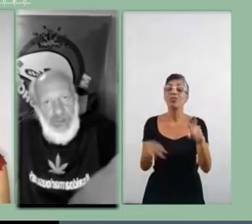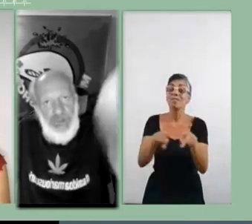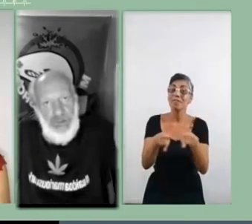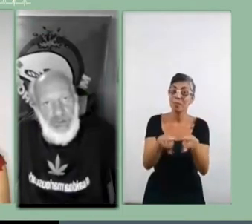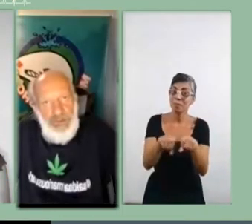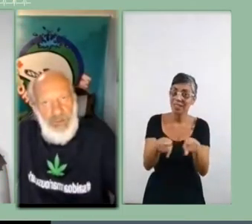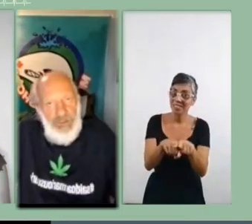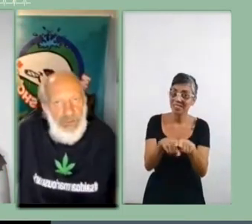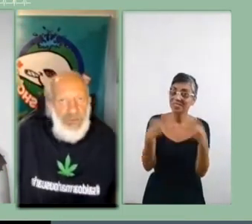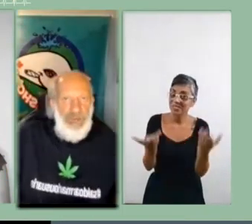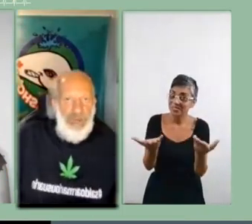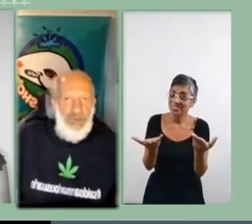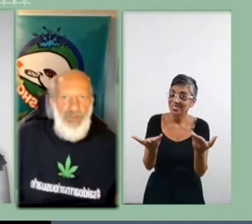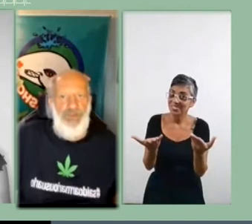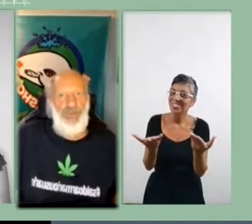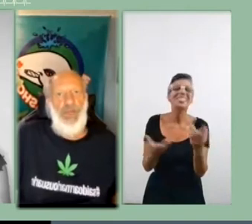mircenos.